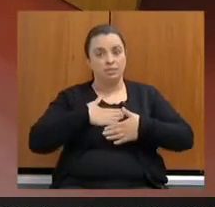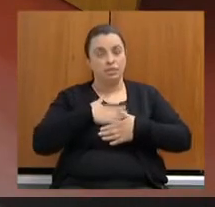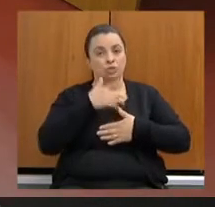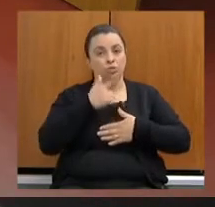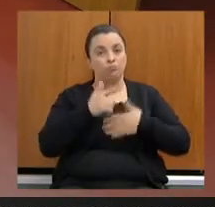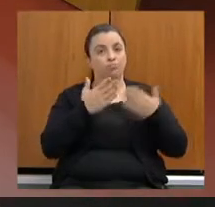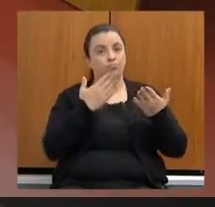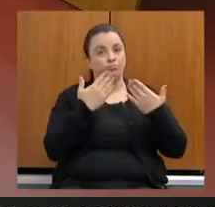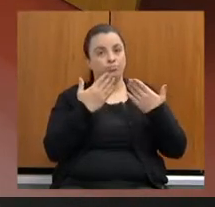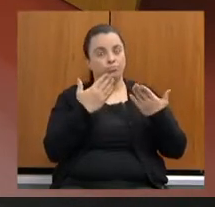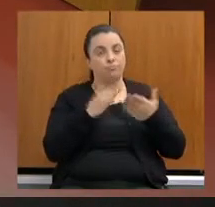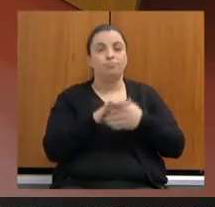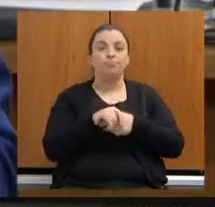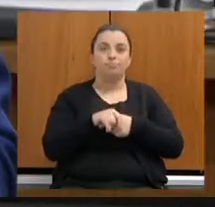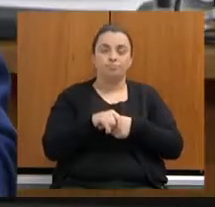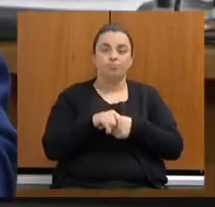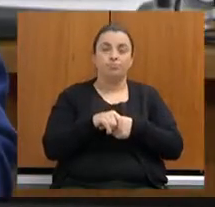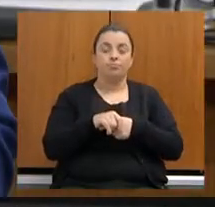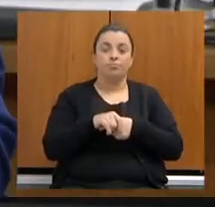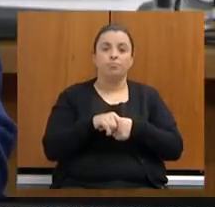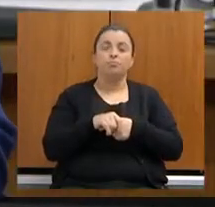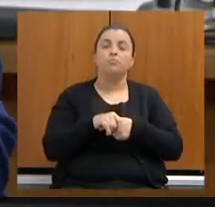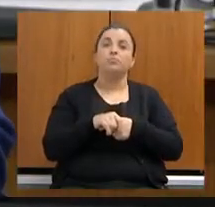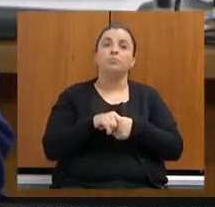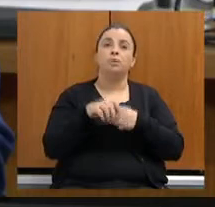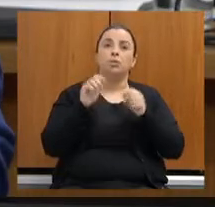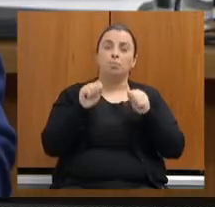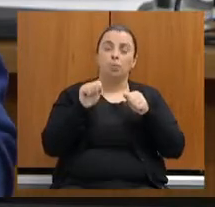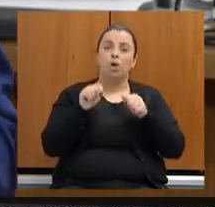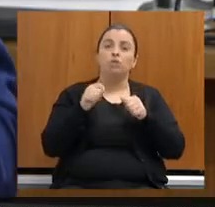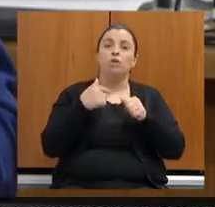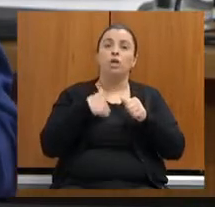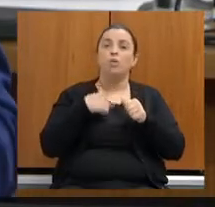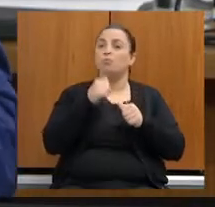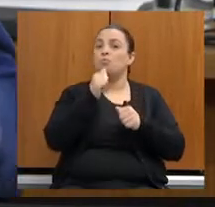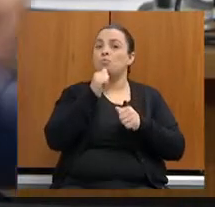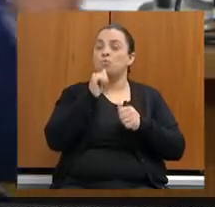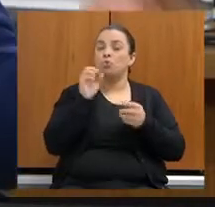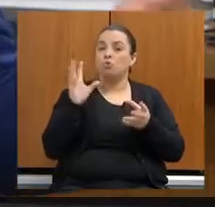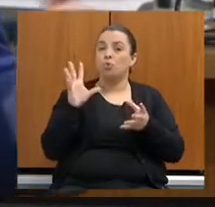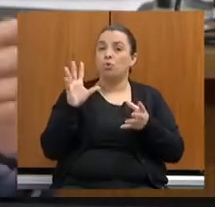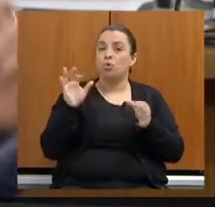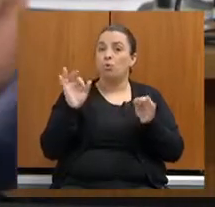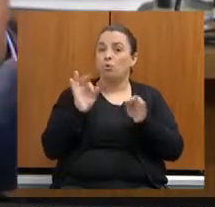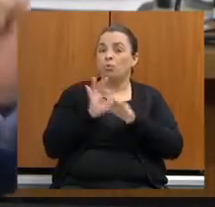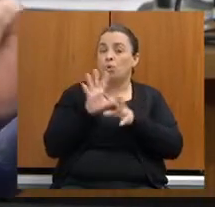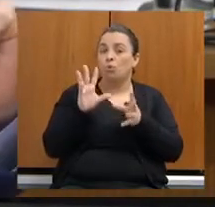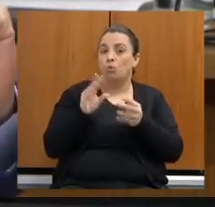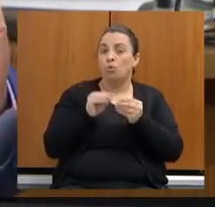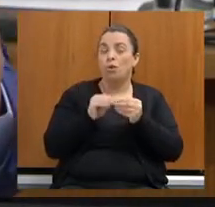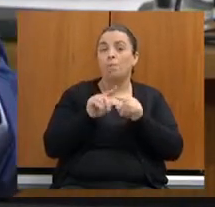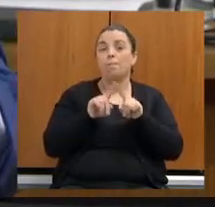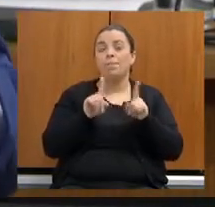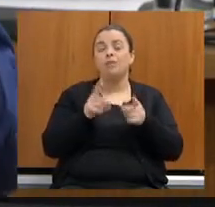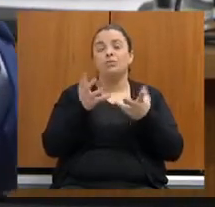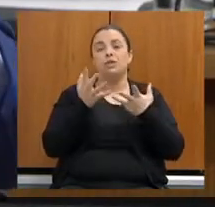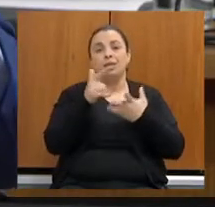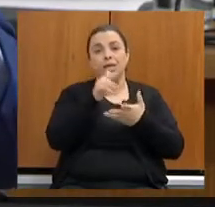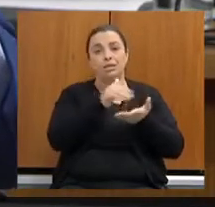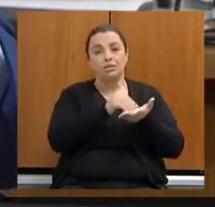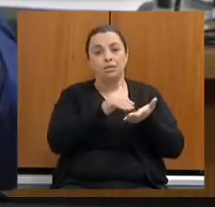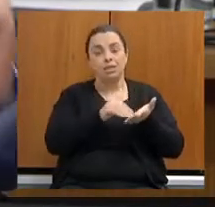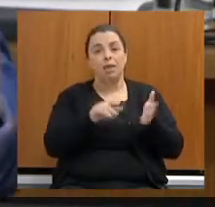mais uma vez dialogando se me permite Presidente antes de eu concluir se a secretária pudesse me fazer uma